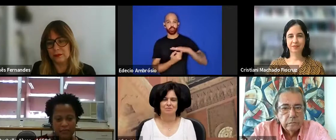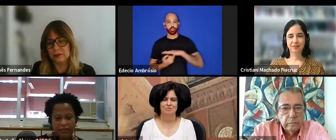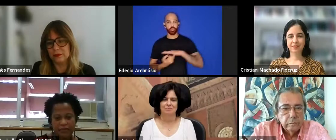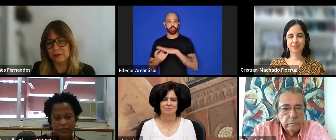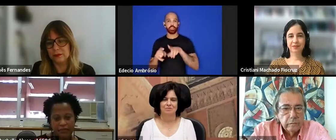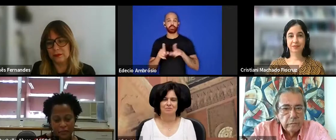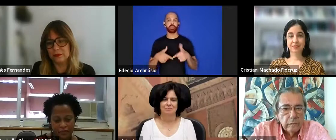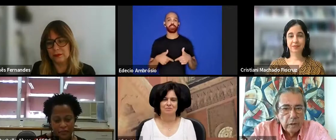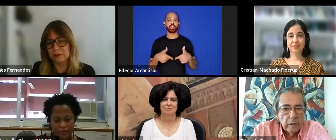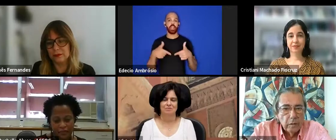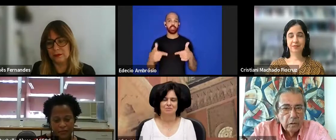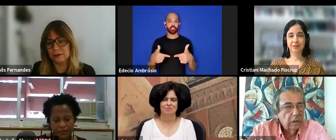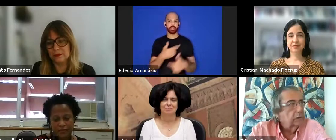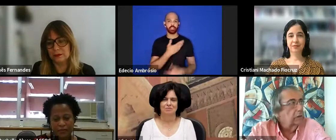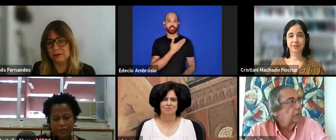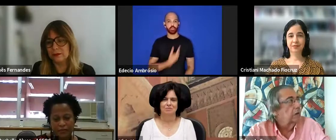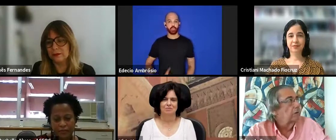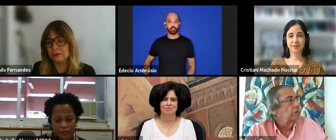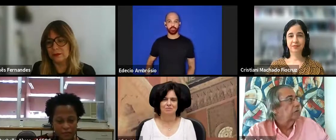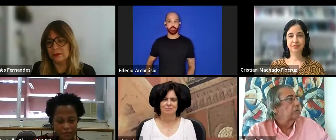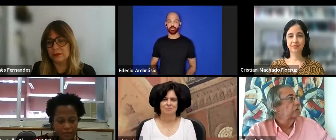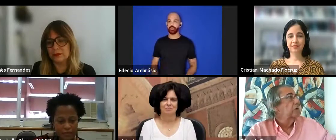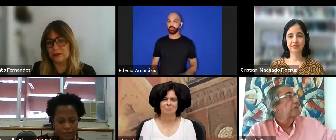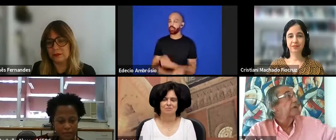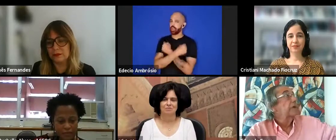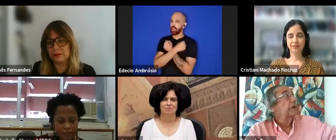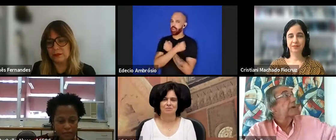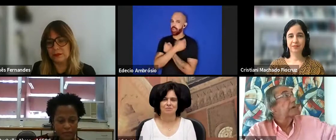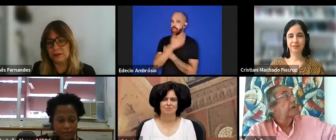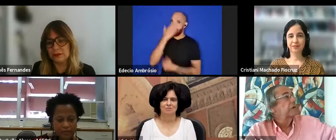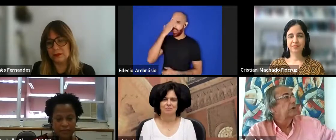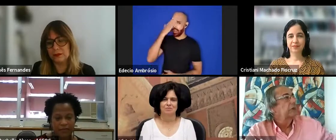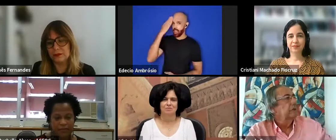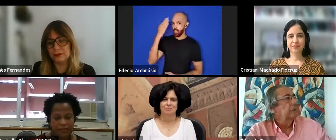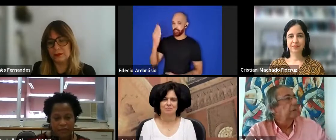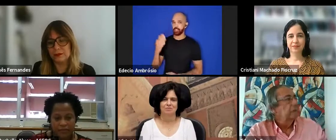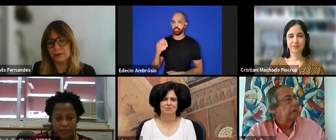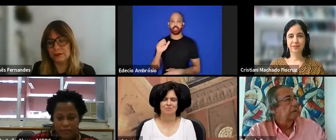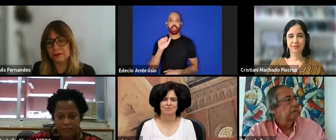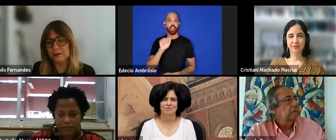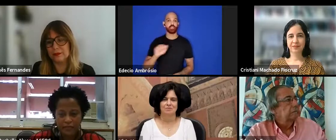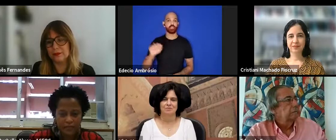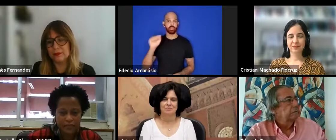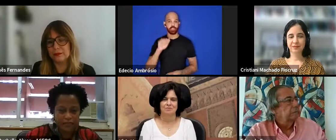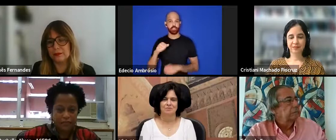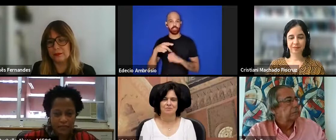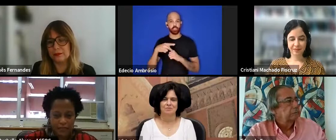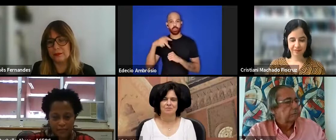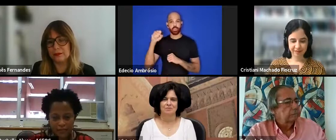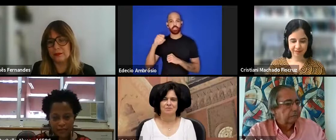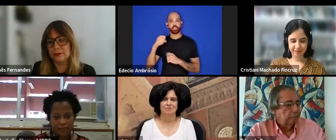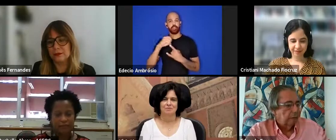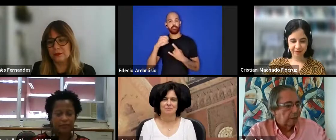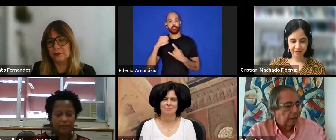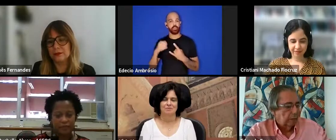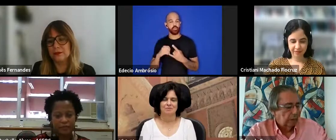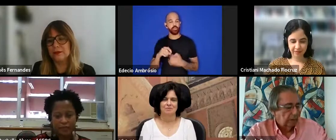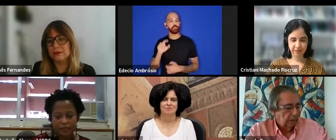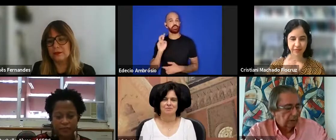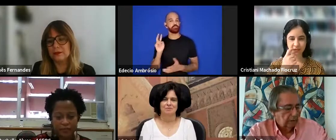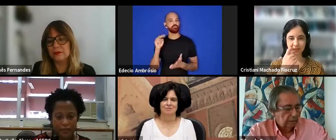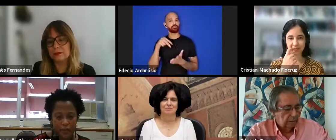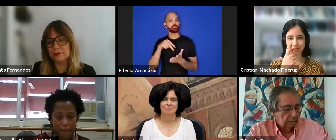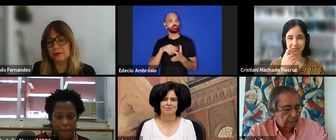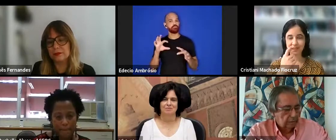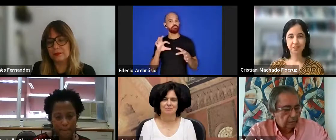públicos. Gostaria de agradecer, em nome da Associação dos Pós-Graduandos da Fiocruz, por estar integrando